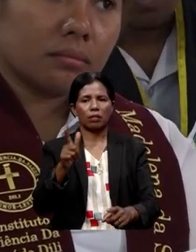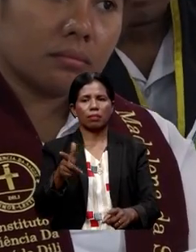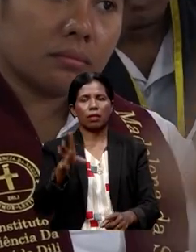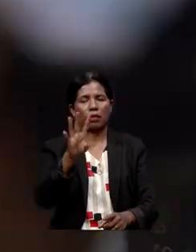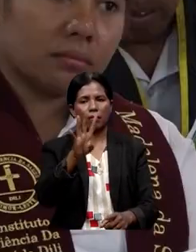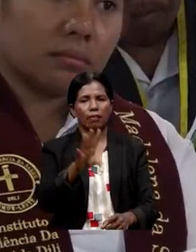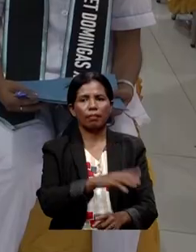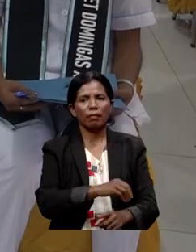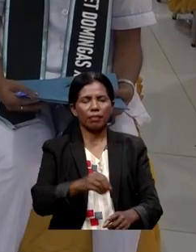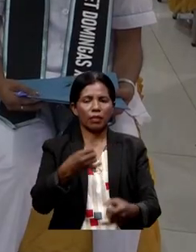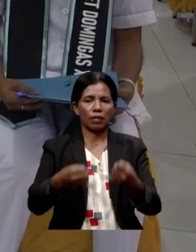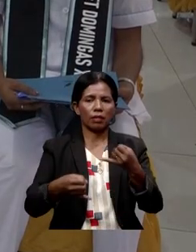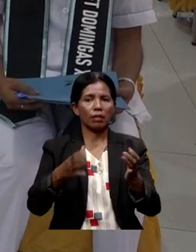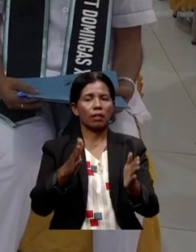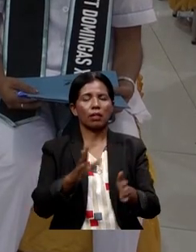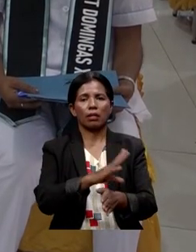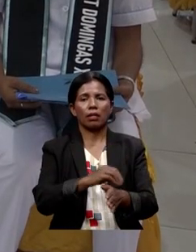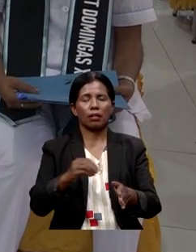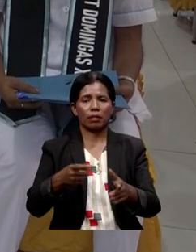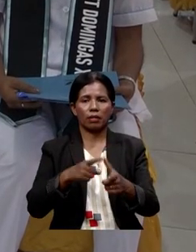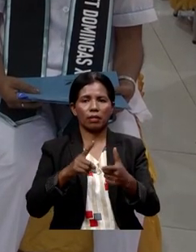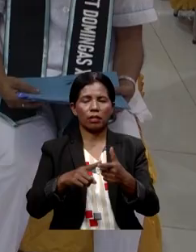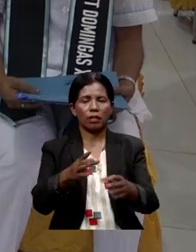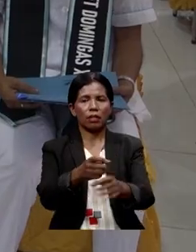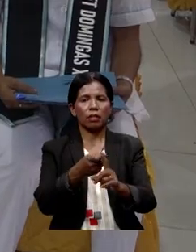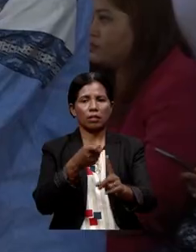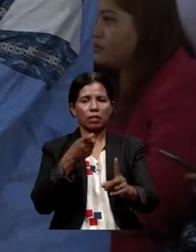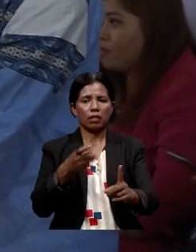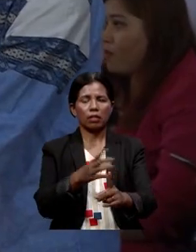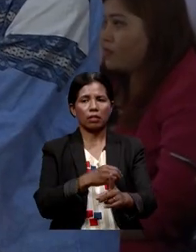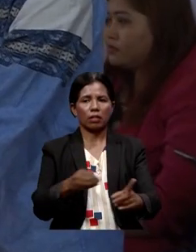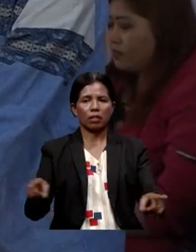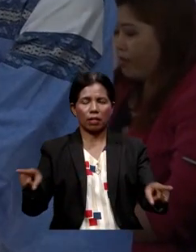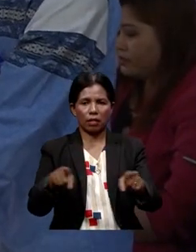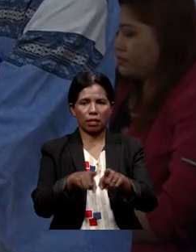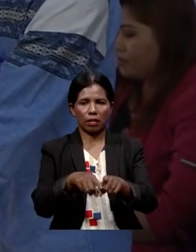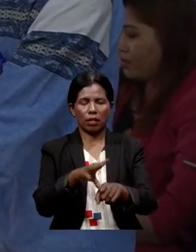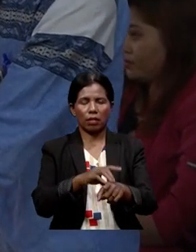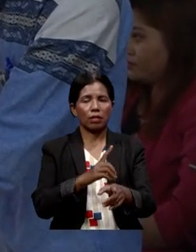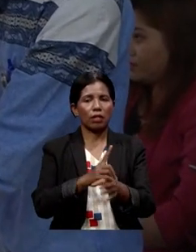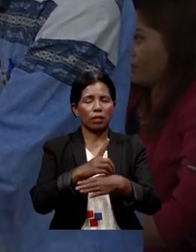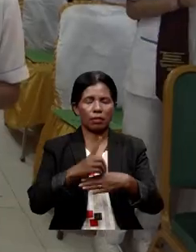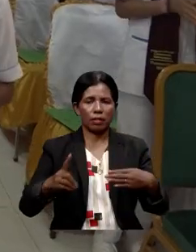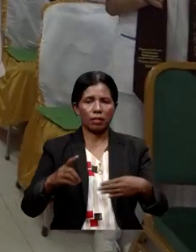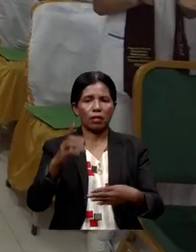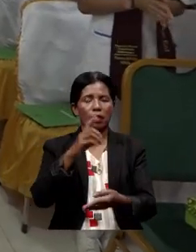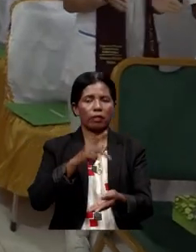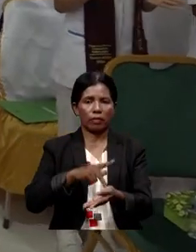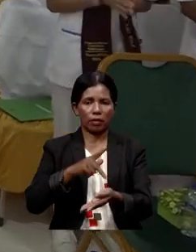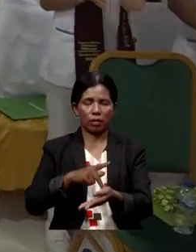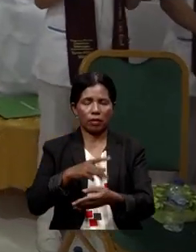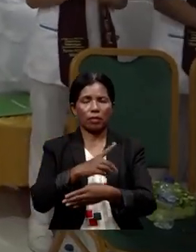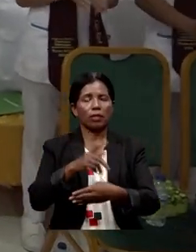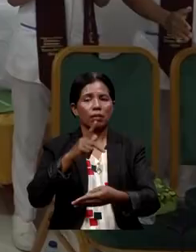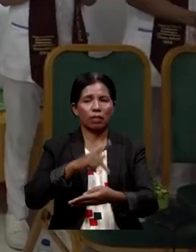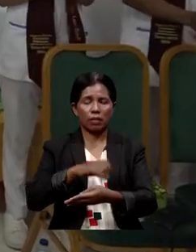Além de ne, Judiciário de Bessimo Judicium ne, Maihusi Departamento Tolo Macanesan, Departamento Enfermeira, Departamento Parteira